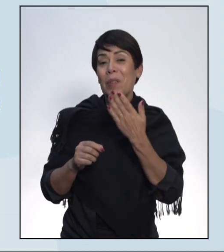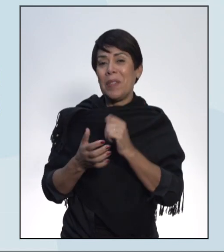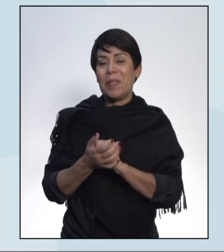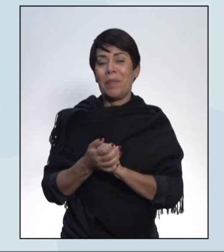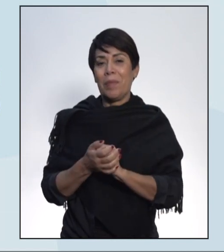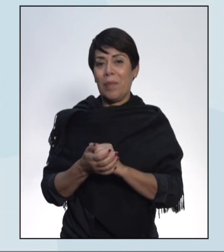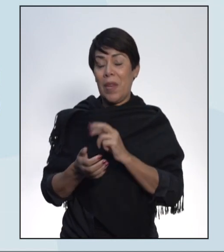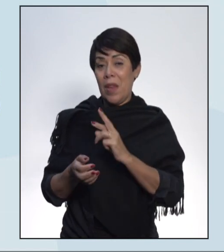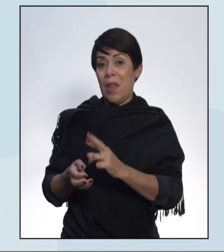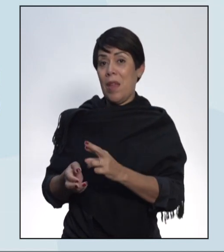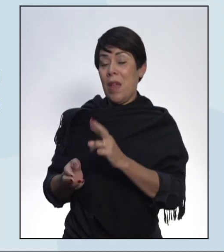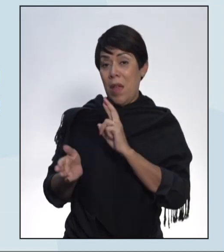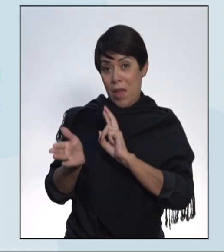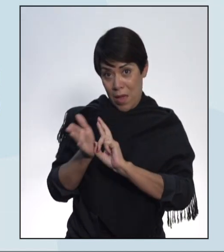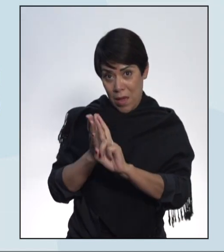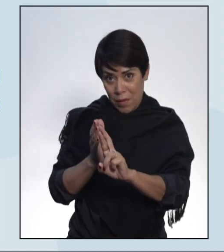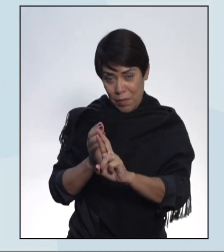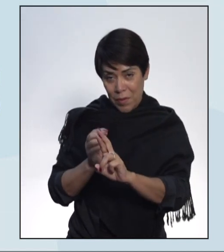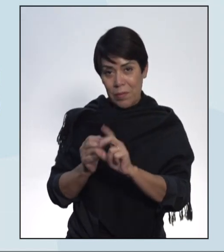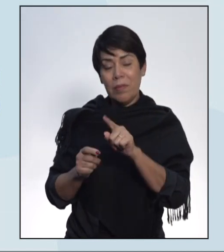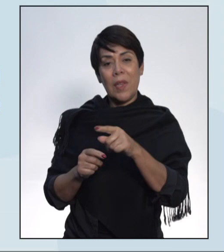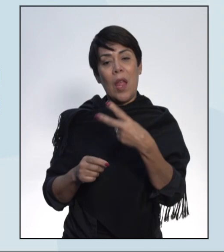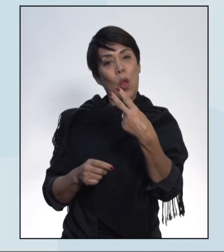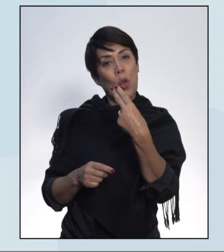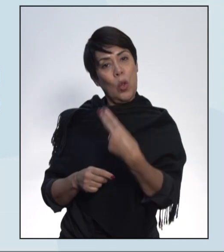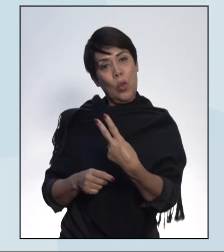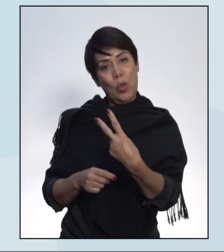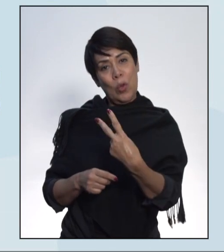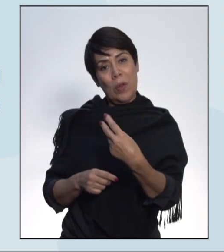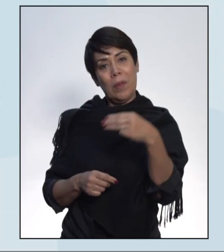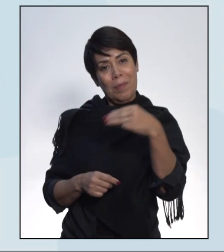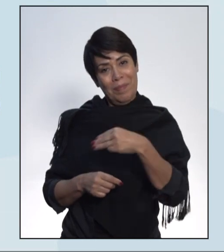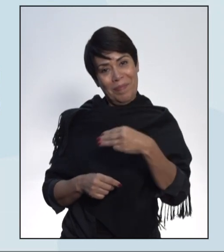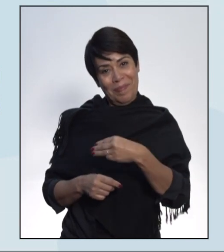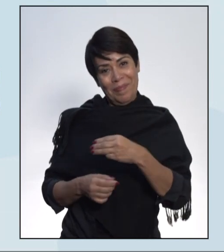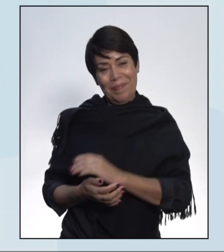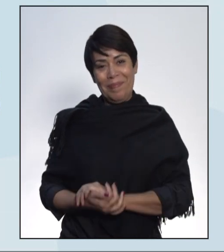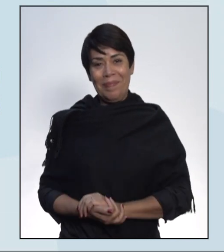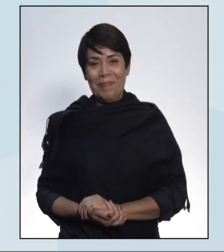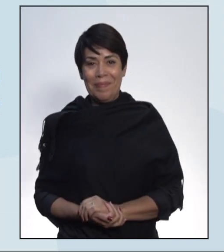para responder essas questões aí, vocês vão ter 2 minutinhos.